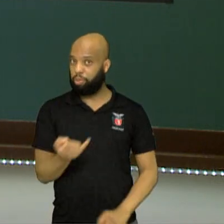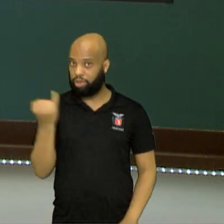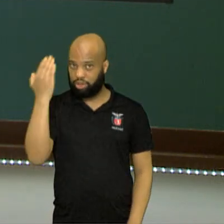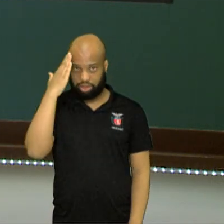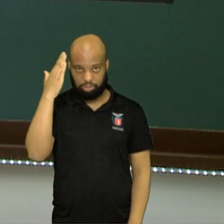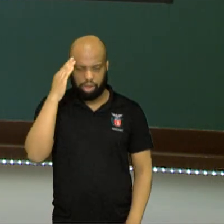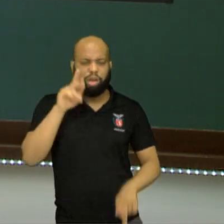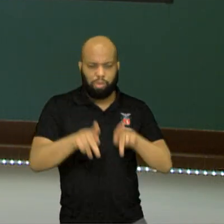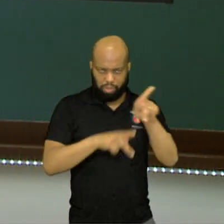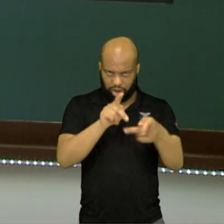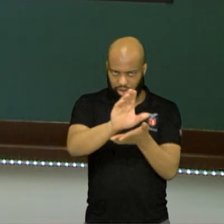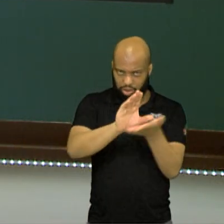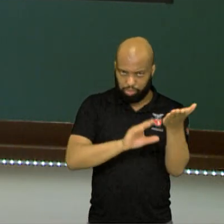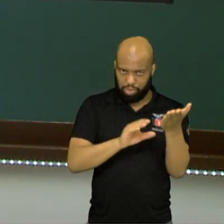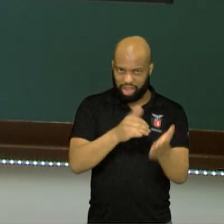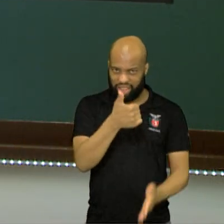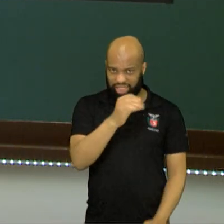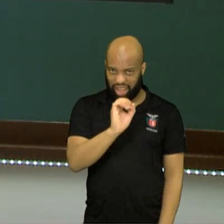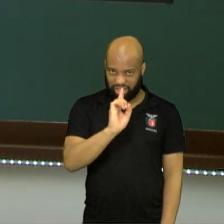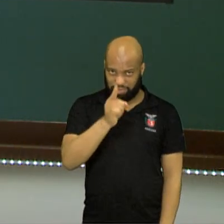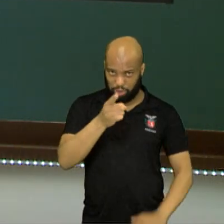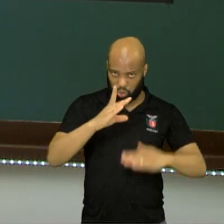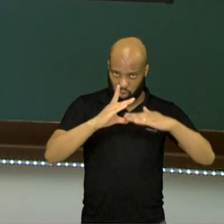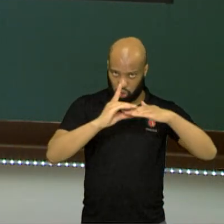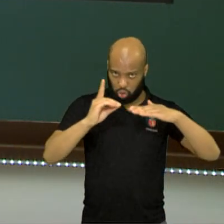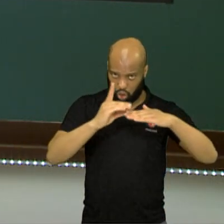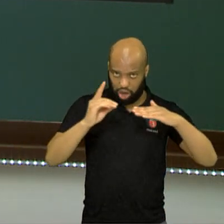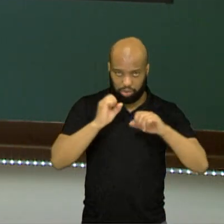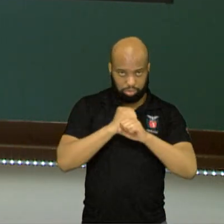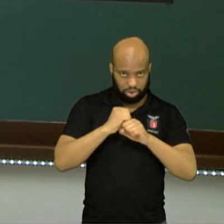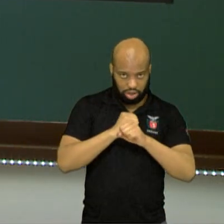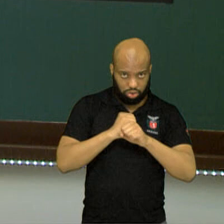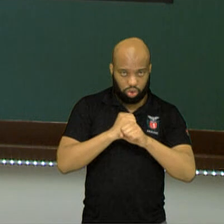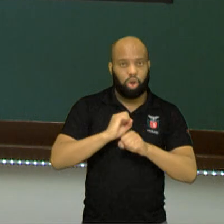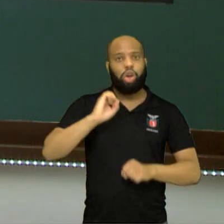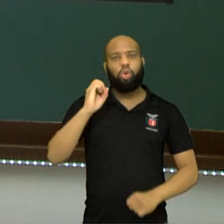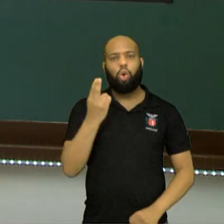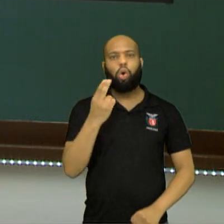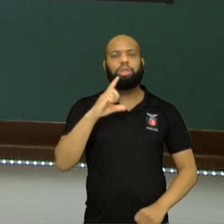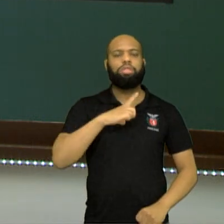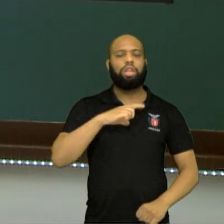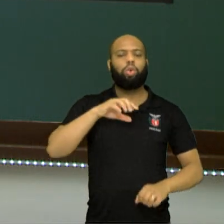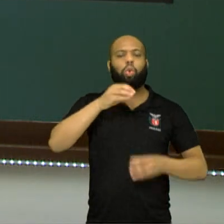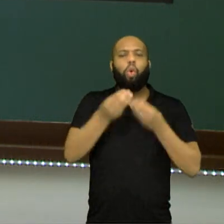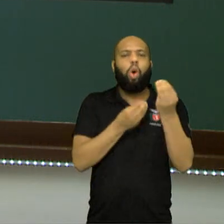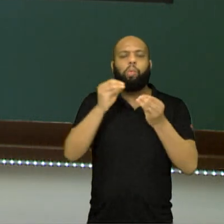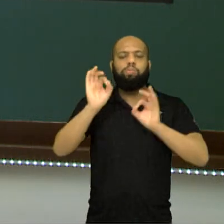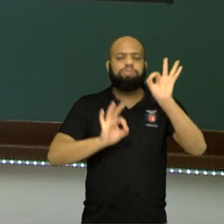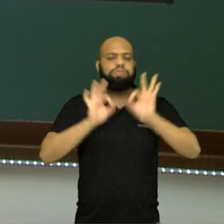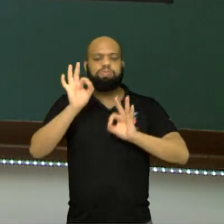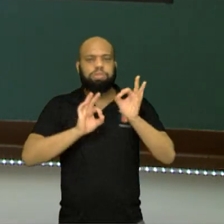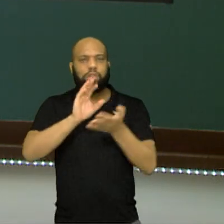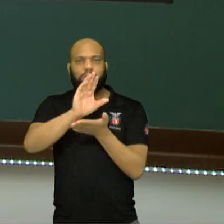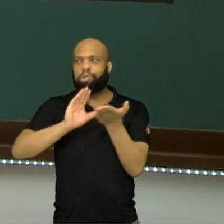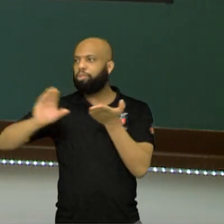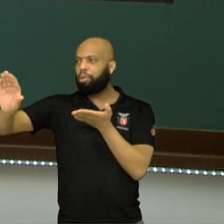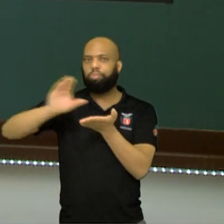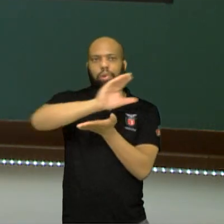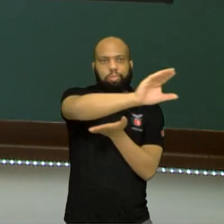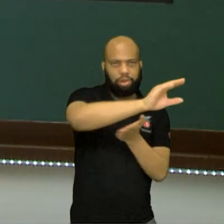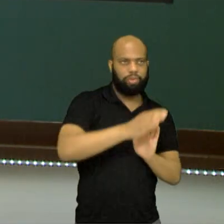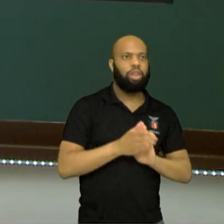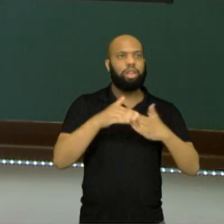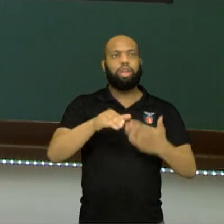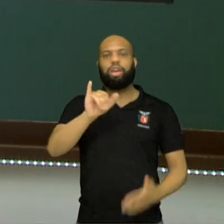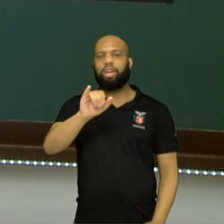população recebe esses 10 mil dólares por ano ou existe uma questão da distribuição dessa renda? O IDH varia